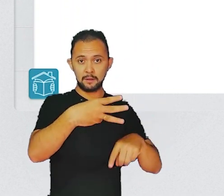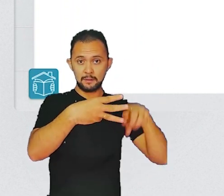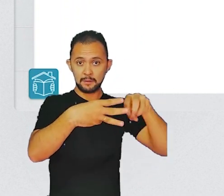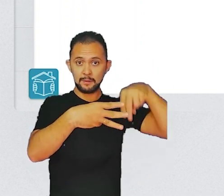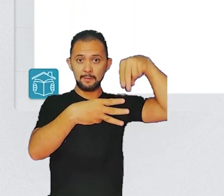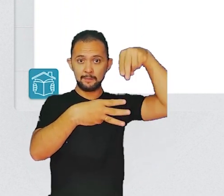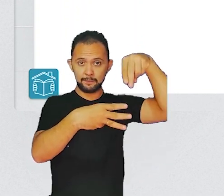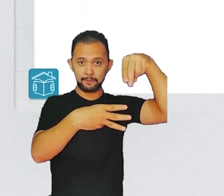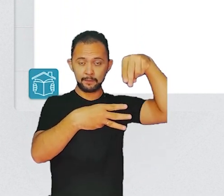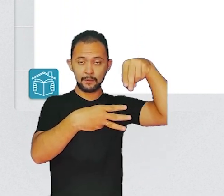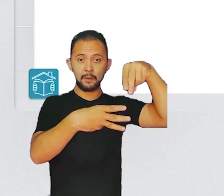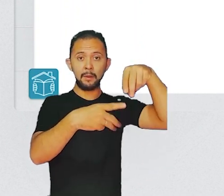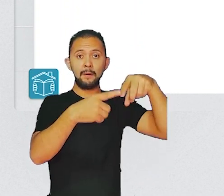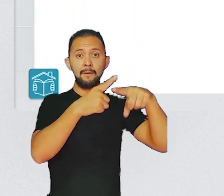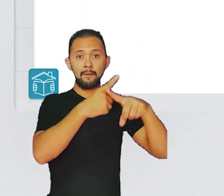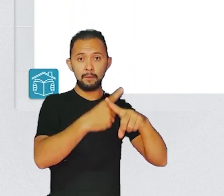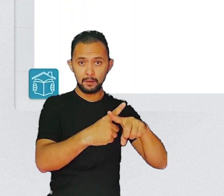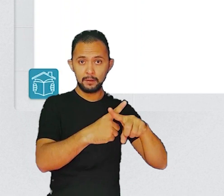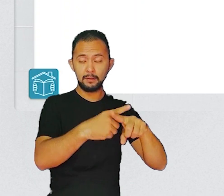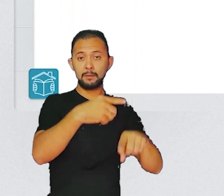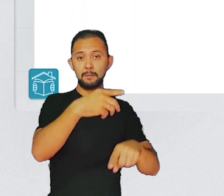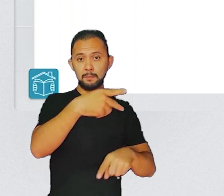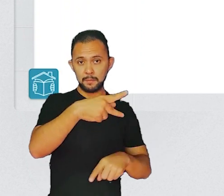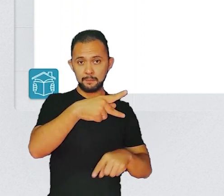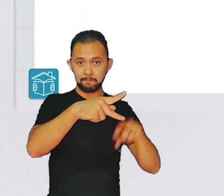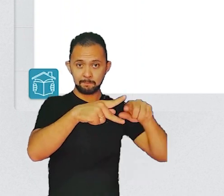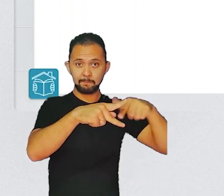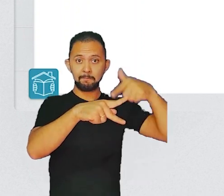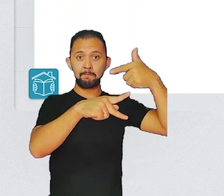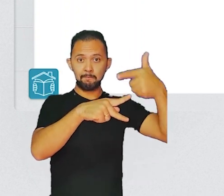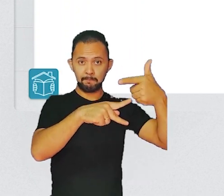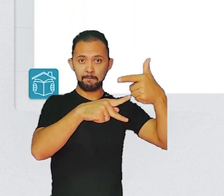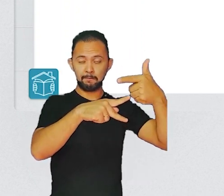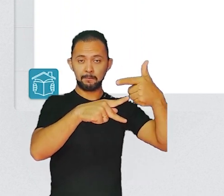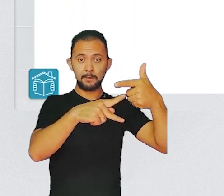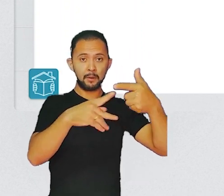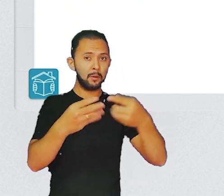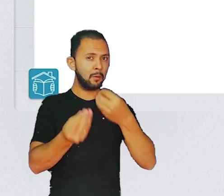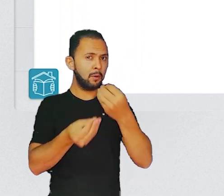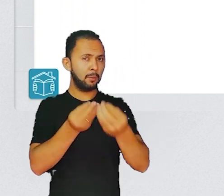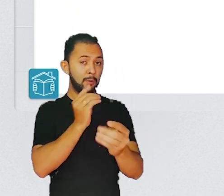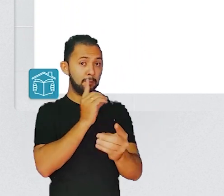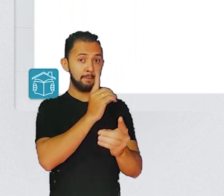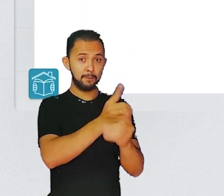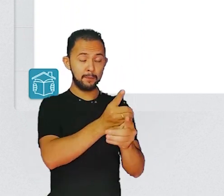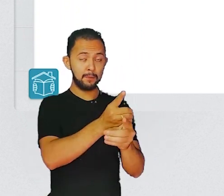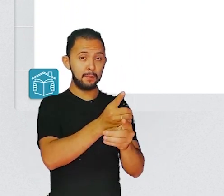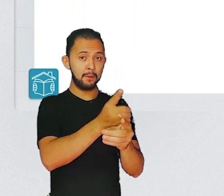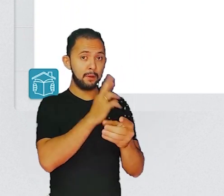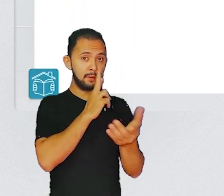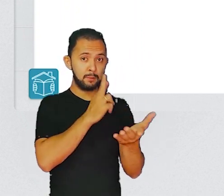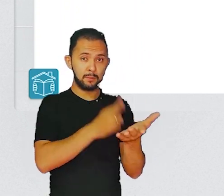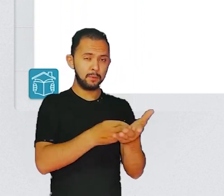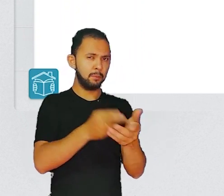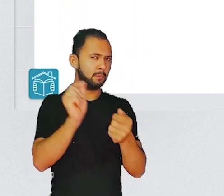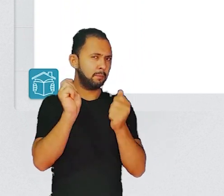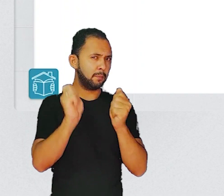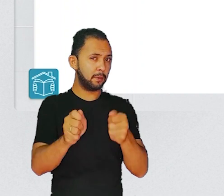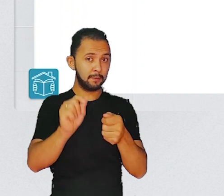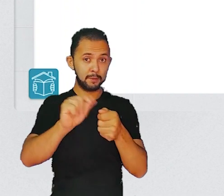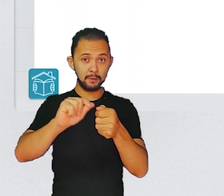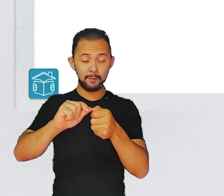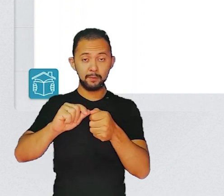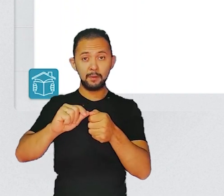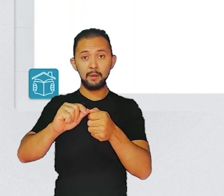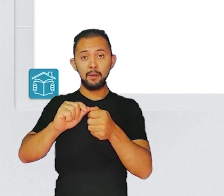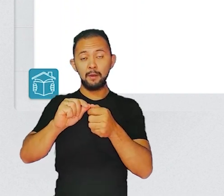a n vezes p elevado a 2. Como é que a gente obtém essa forma aí, professor? A gente pode fatorar